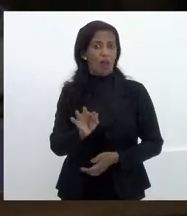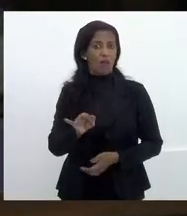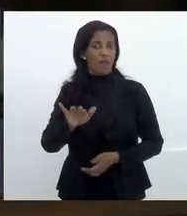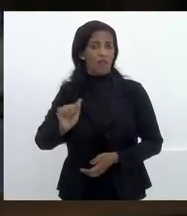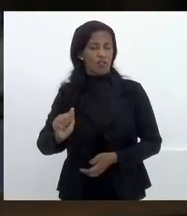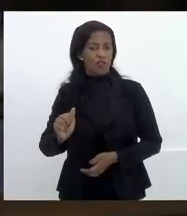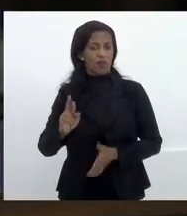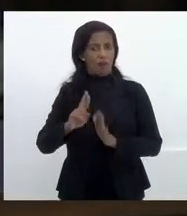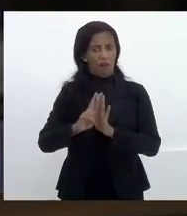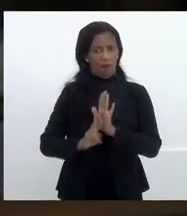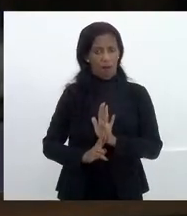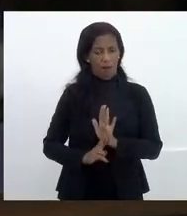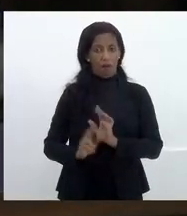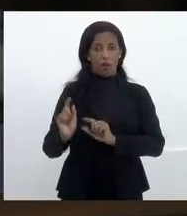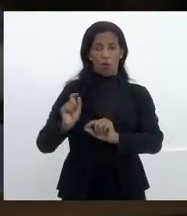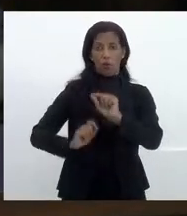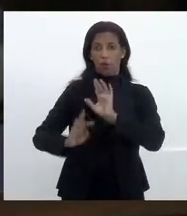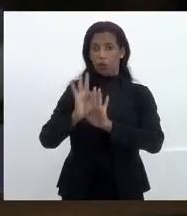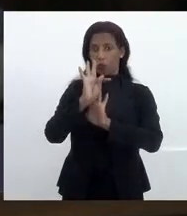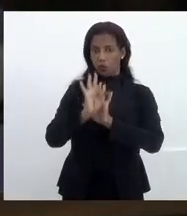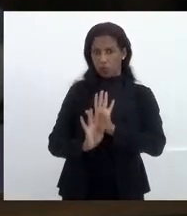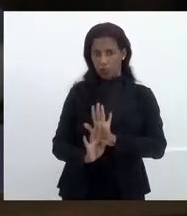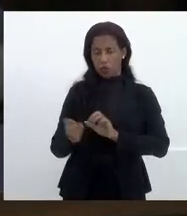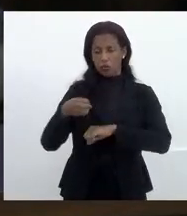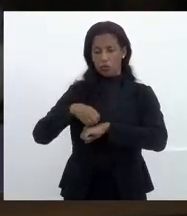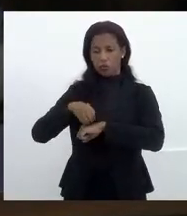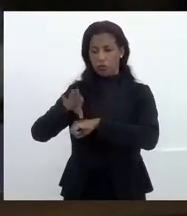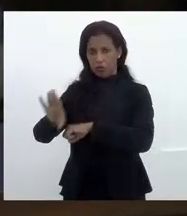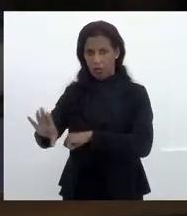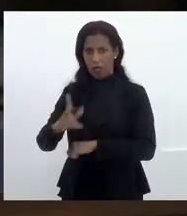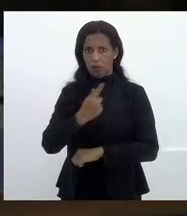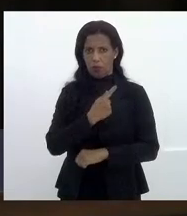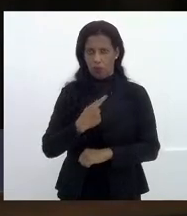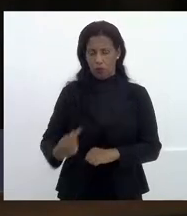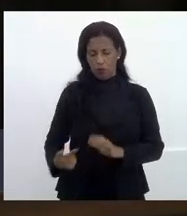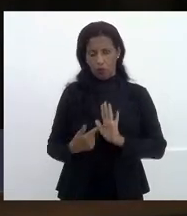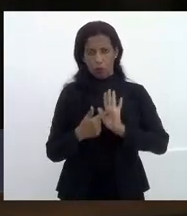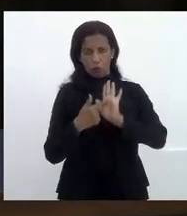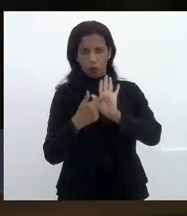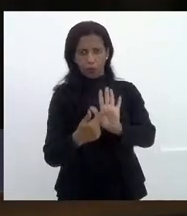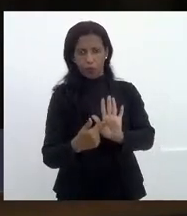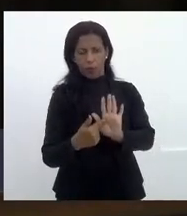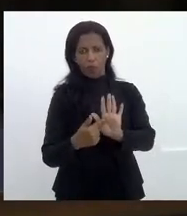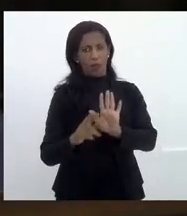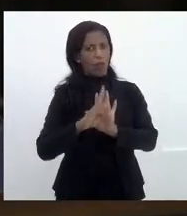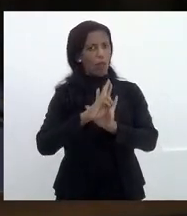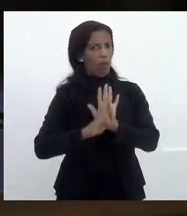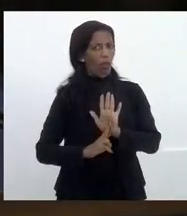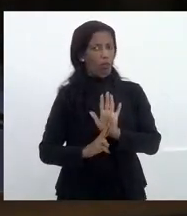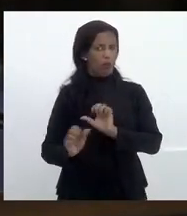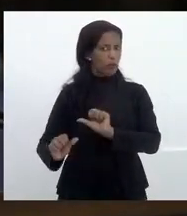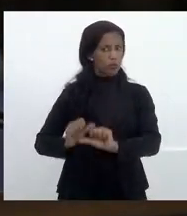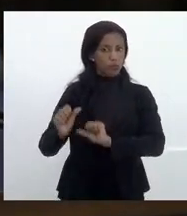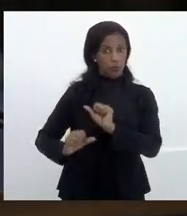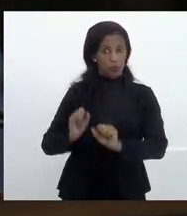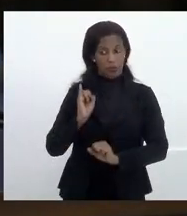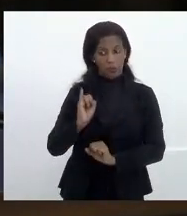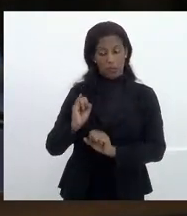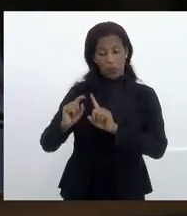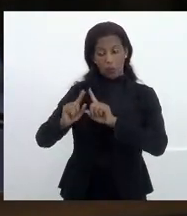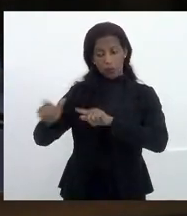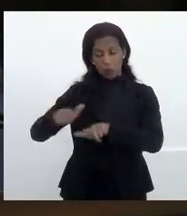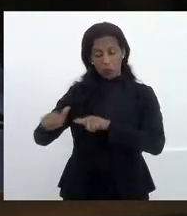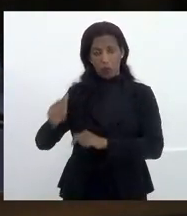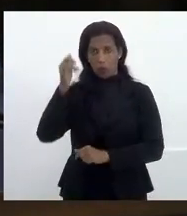de transição o que o texto enviado pelo pelo governo traz não é regra de transição Porque se o servidor e